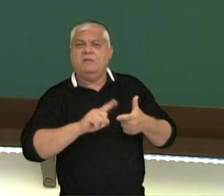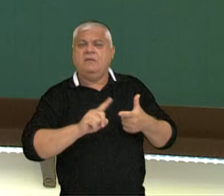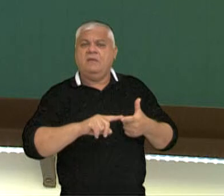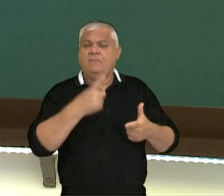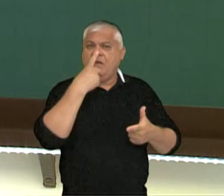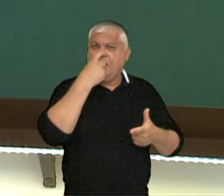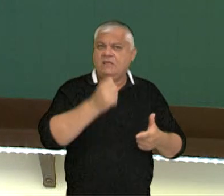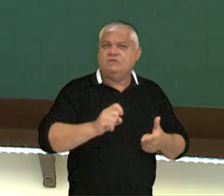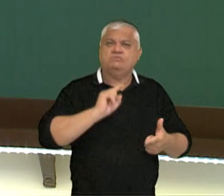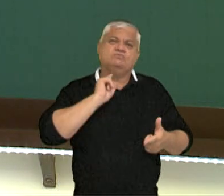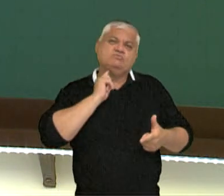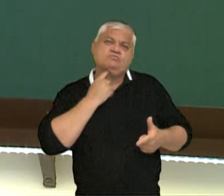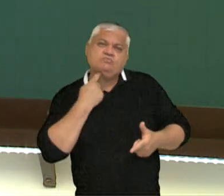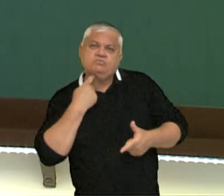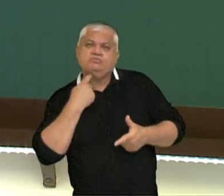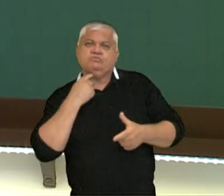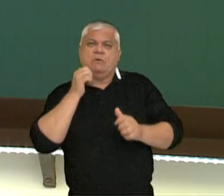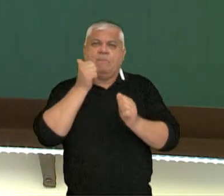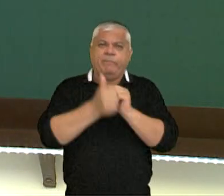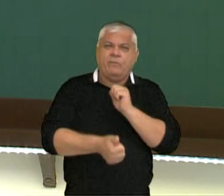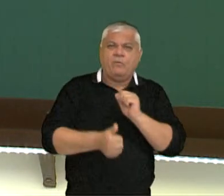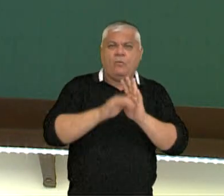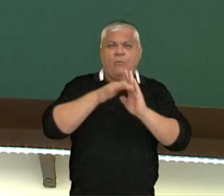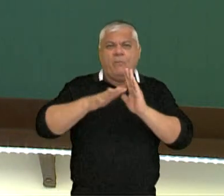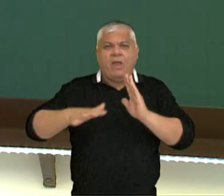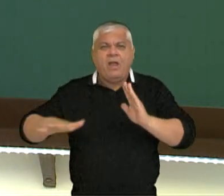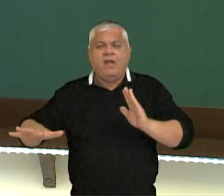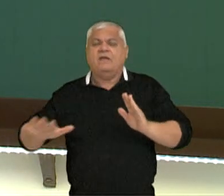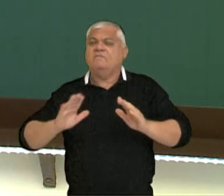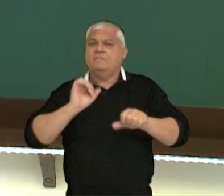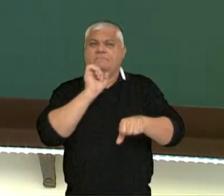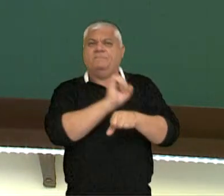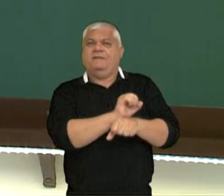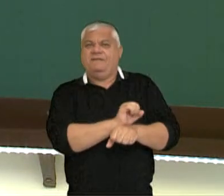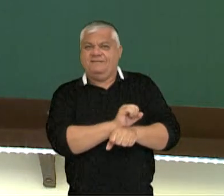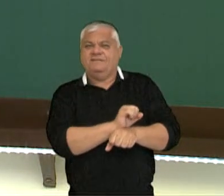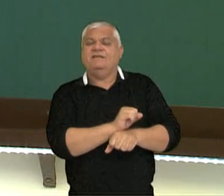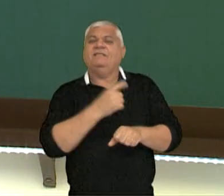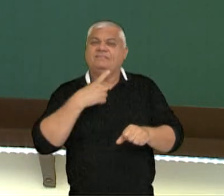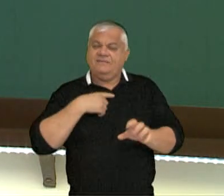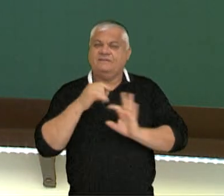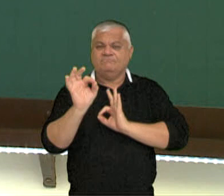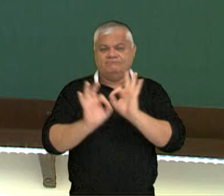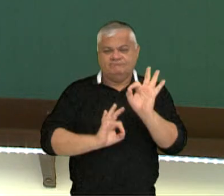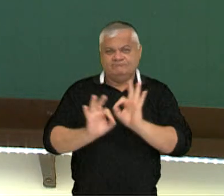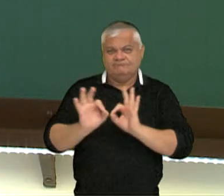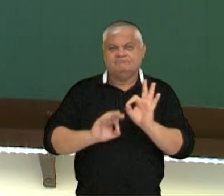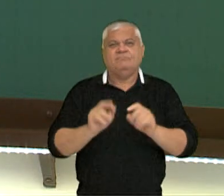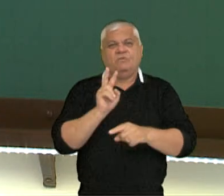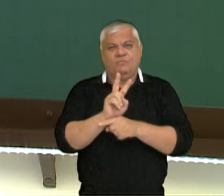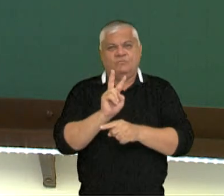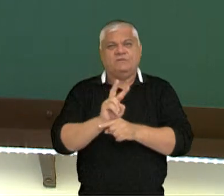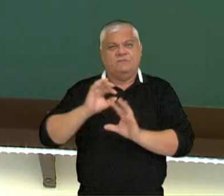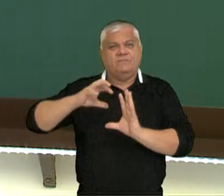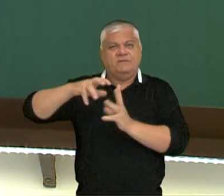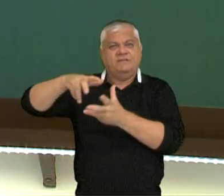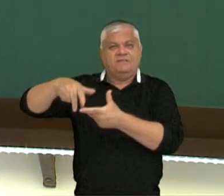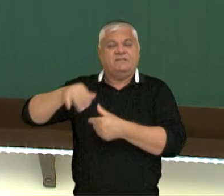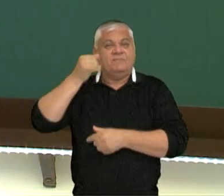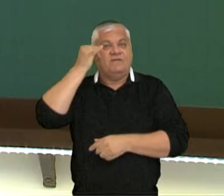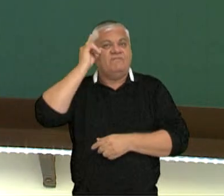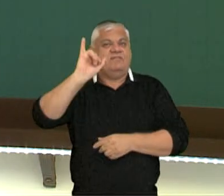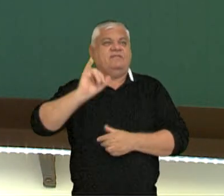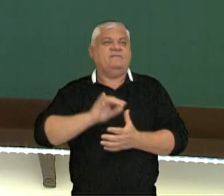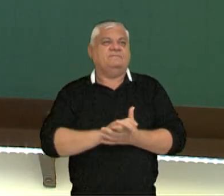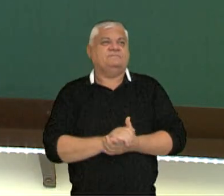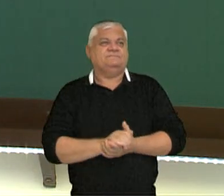da educação ambiental, da consciência das pessoas em relação à preservação dessas áreas do planeta, certo? Para evitar a